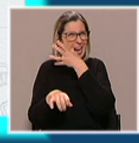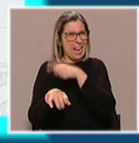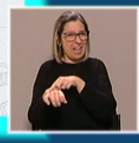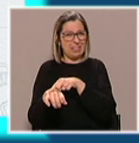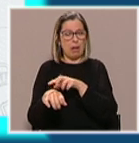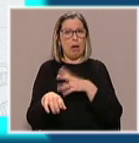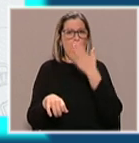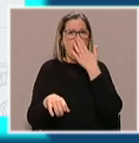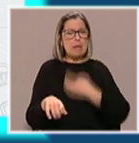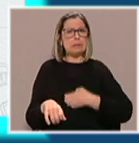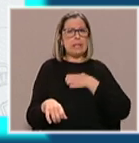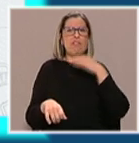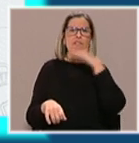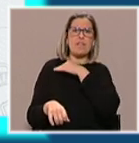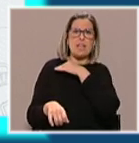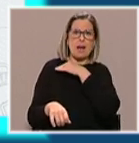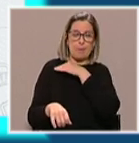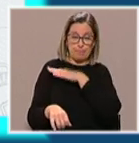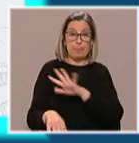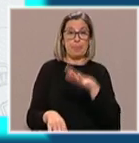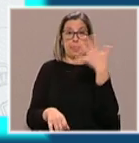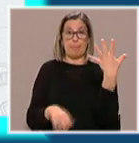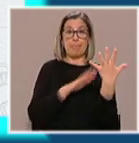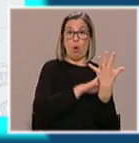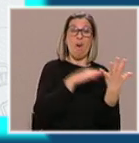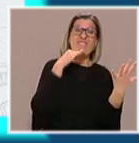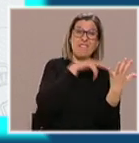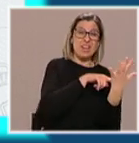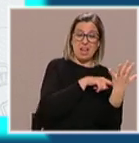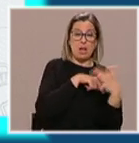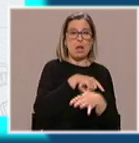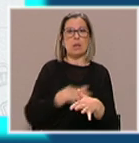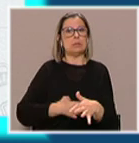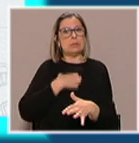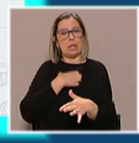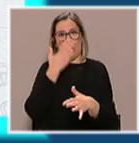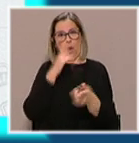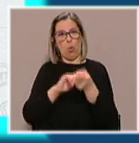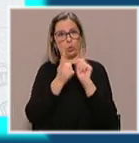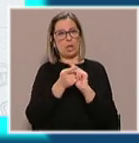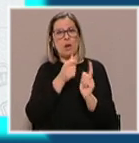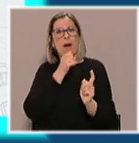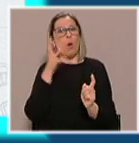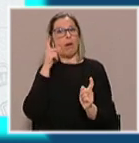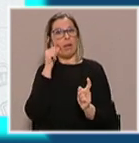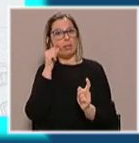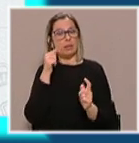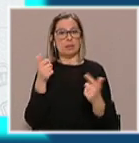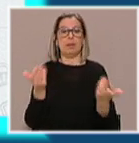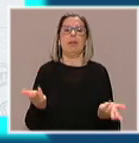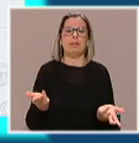água fria. E a mão contraída e pálida teve a sensação oposta, de água quente. Então, vamos